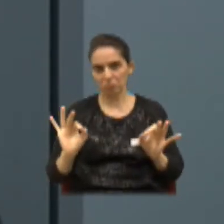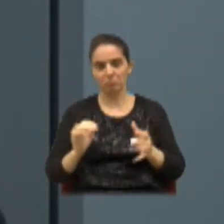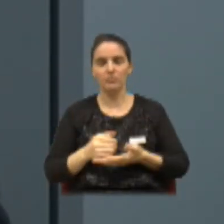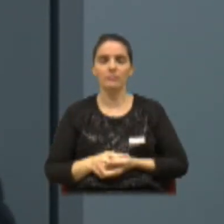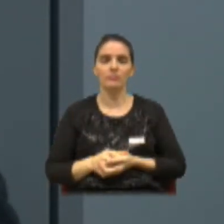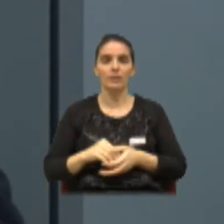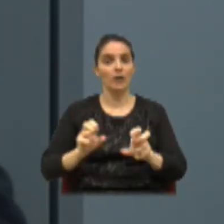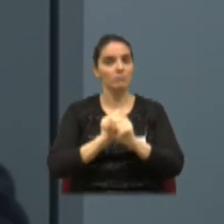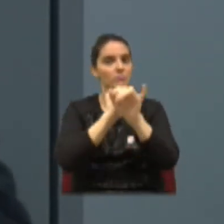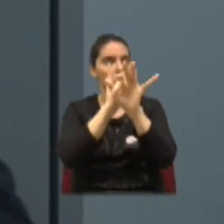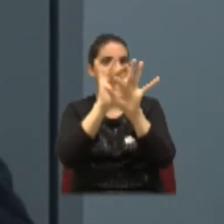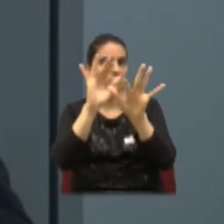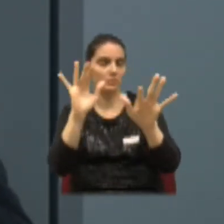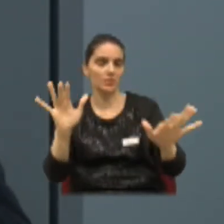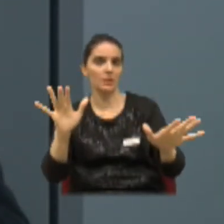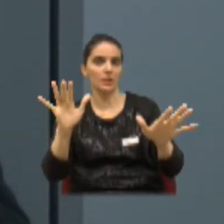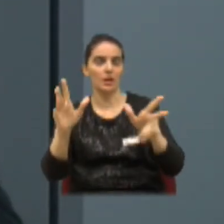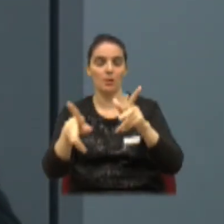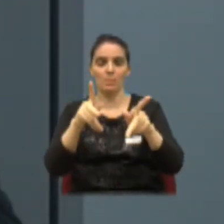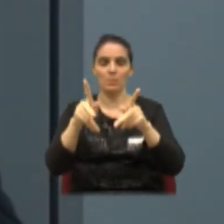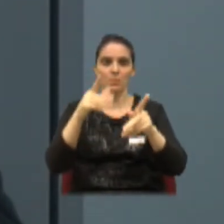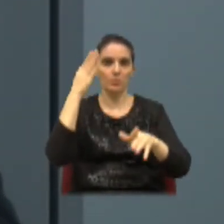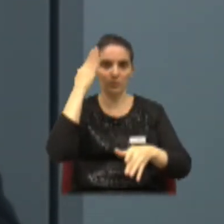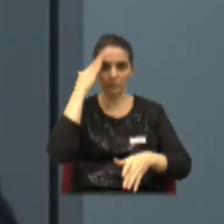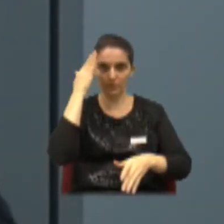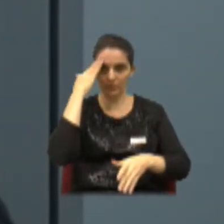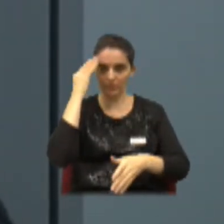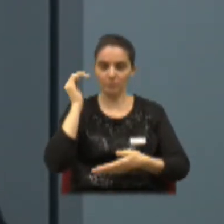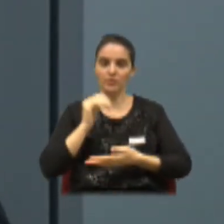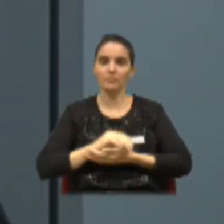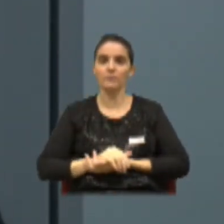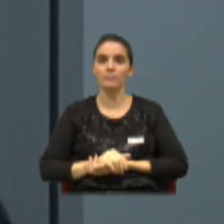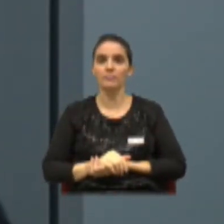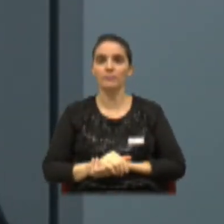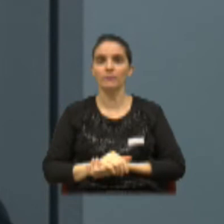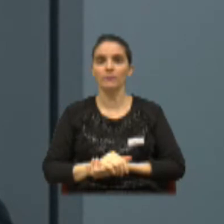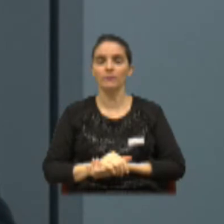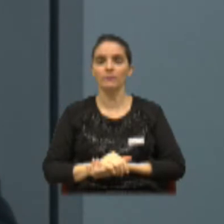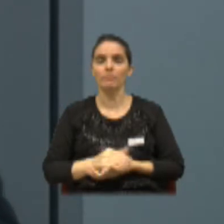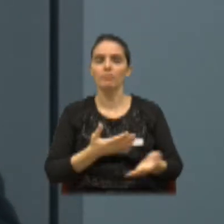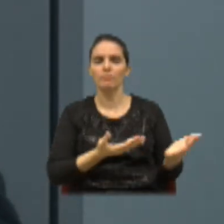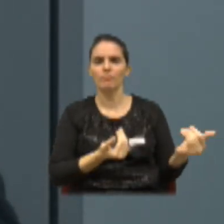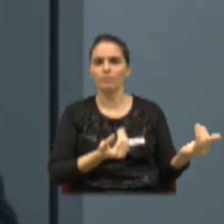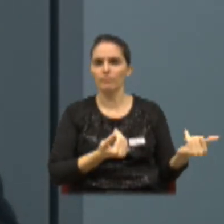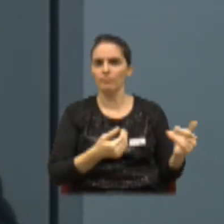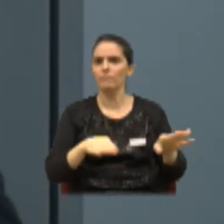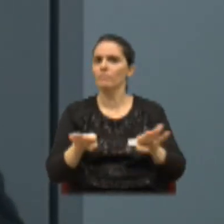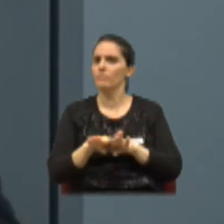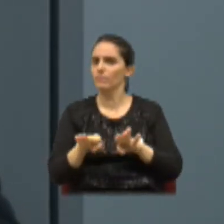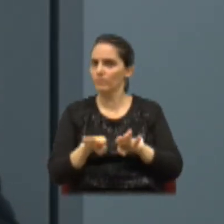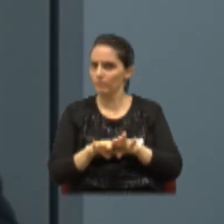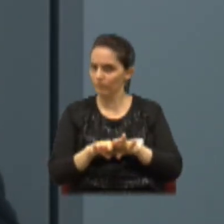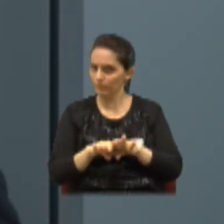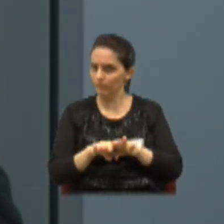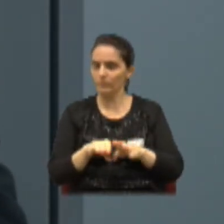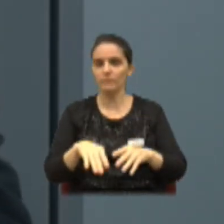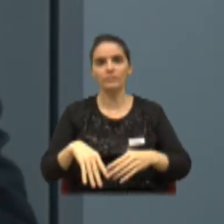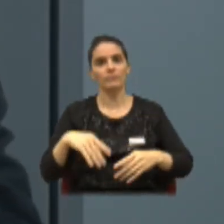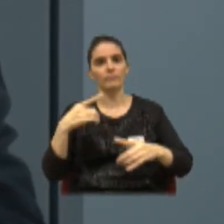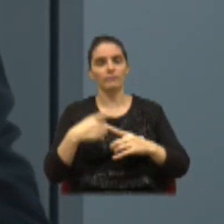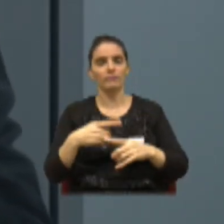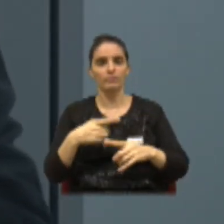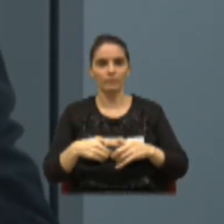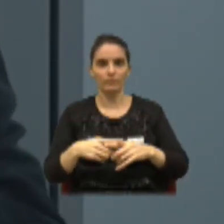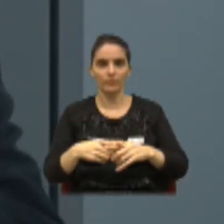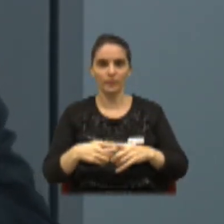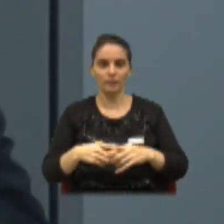elucidar a população, não só a população idosa, não, a população jovem também, né, que eu acho que você vê hoje o reflexo